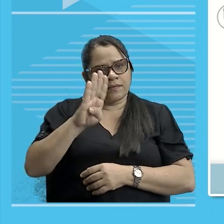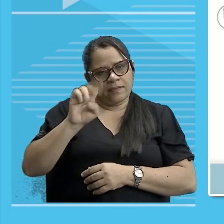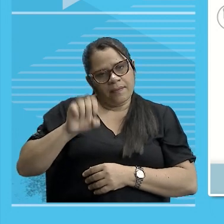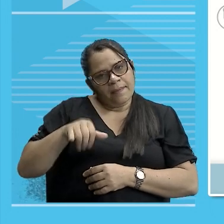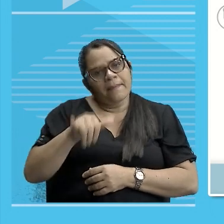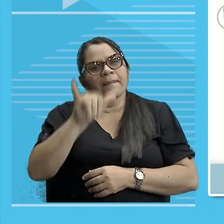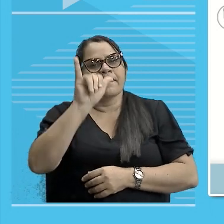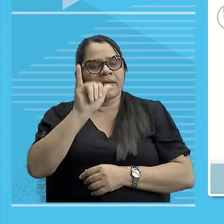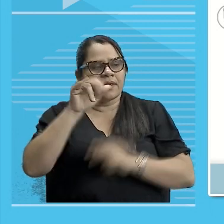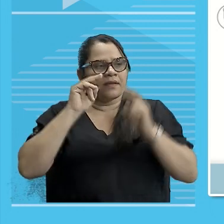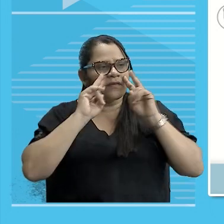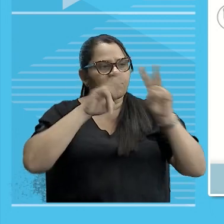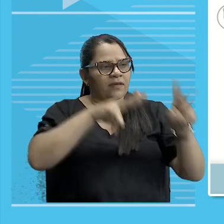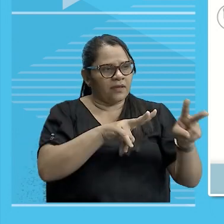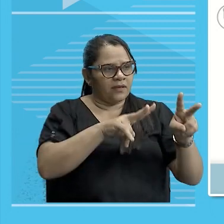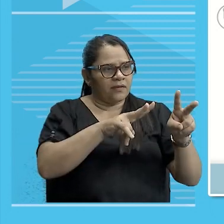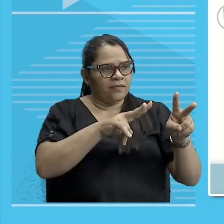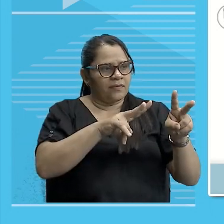prevenção